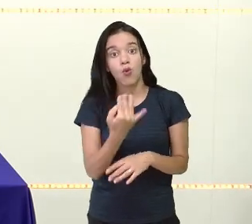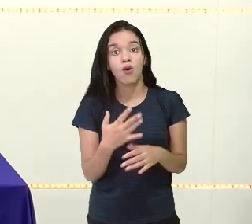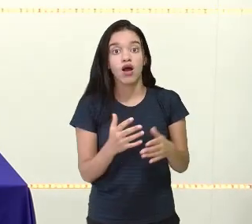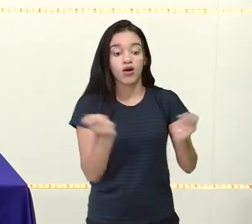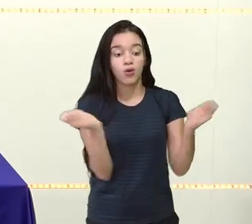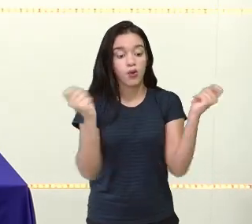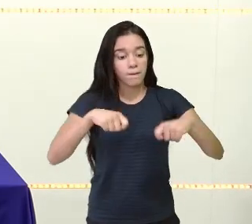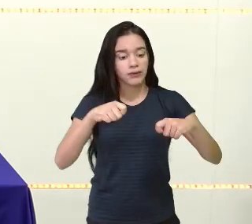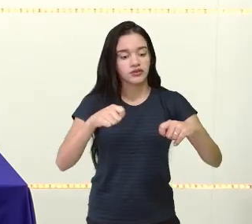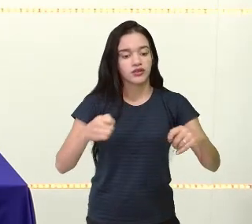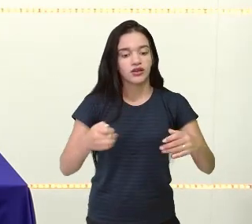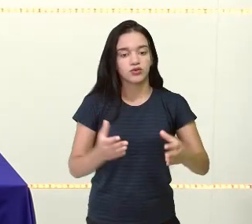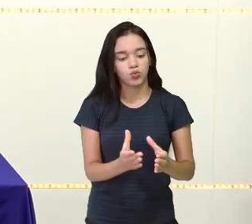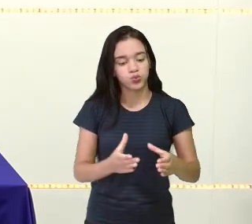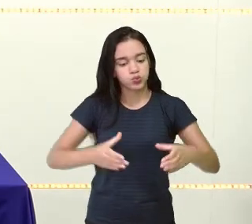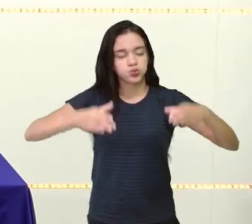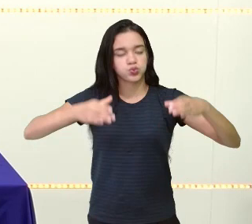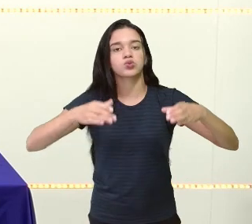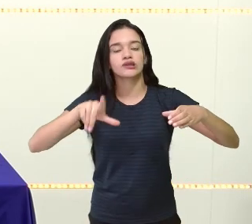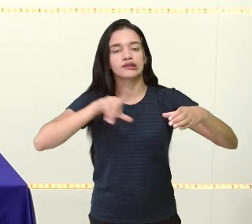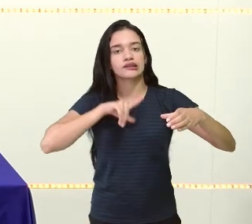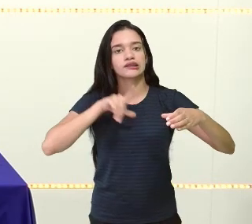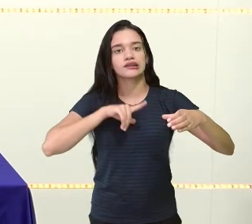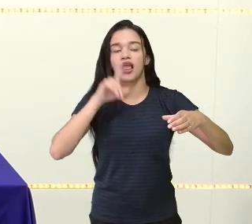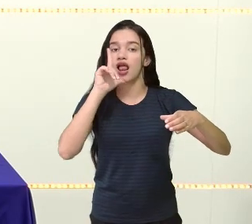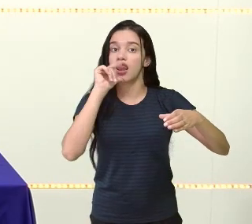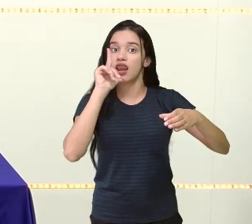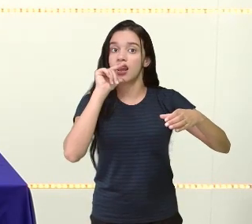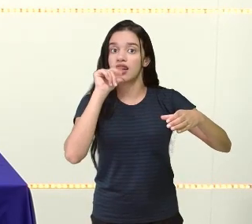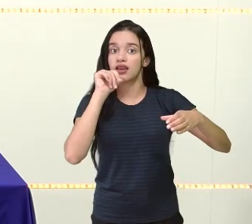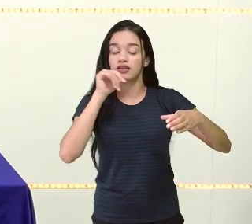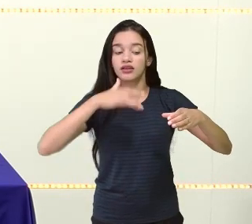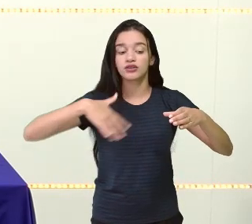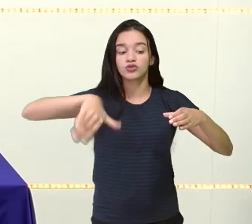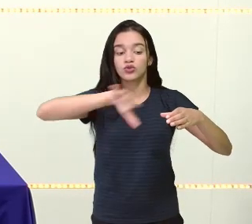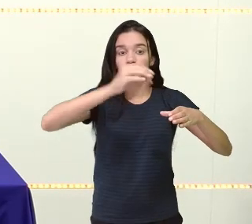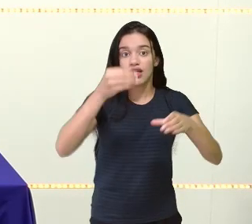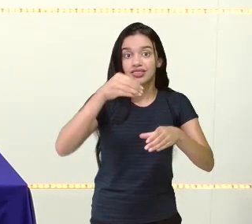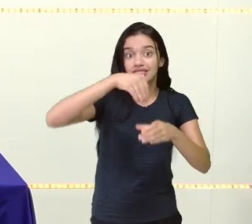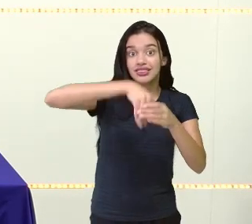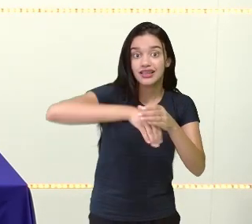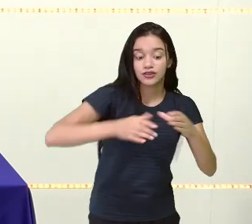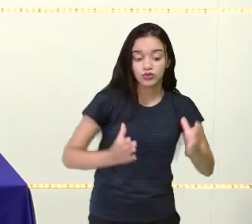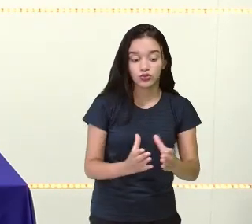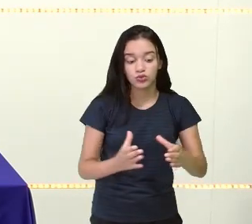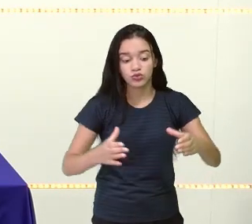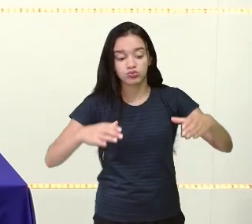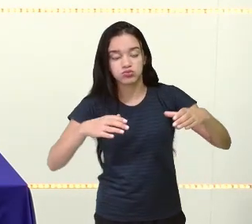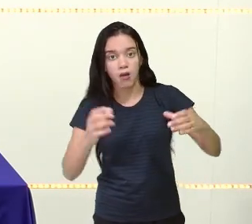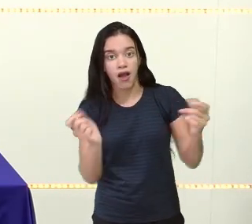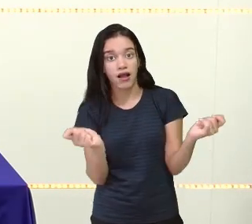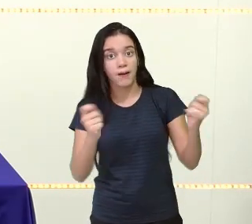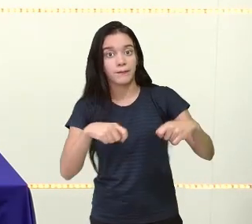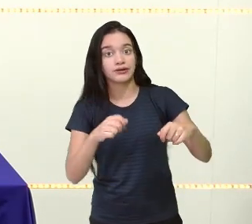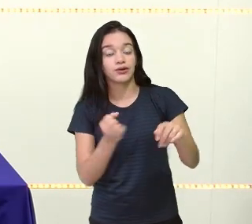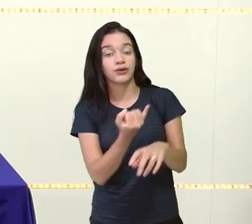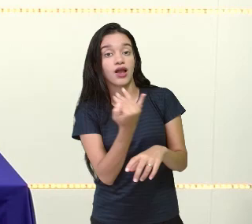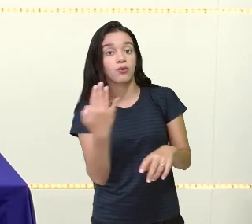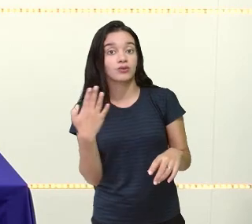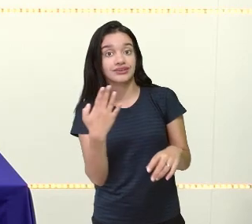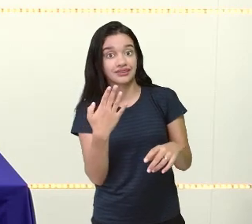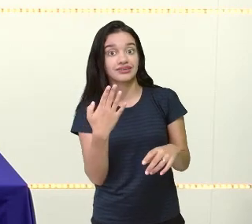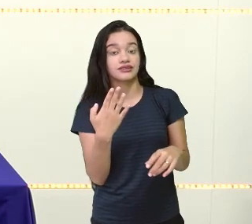de líquido que tem dentro de um recipiente, tá? Quando a gente fala de capacidade, é a quantidade